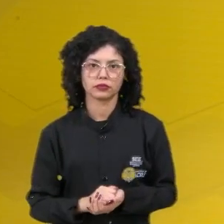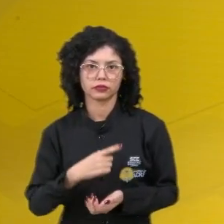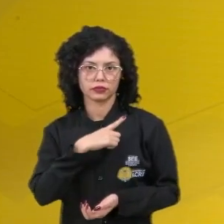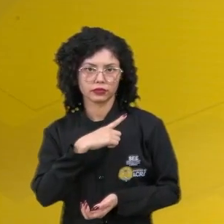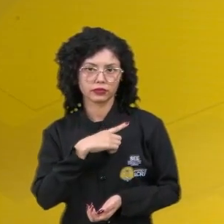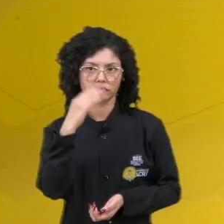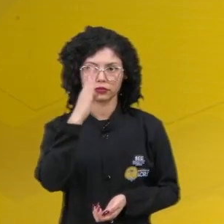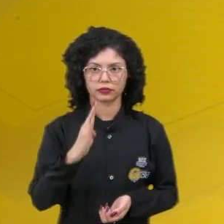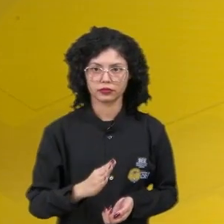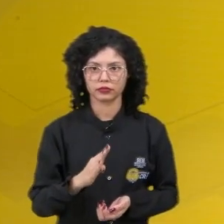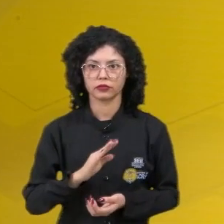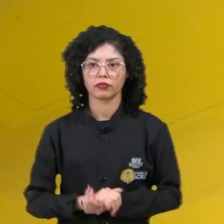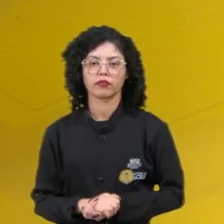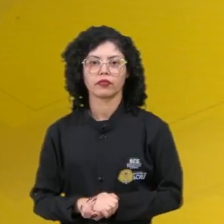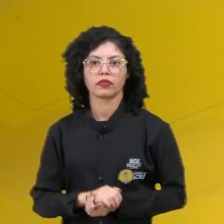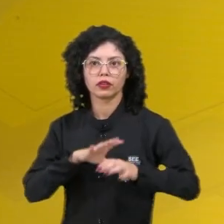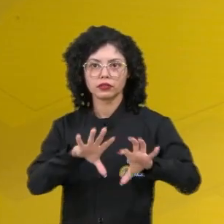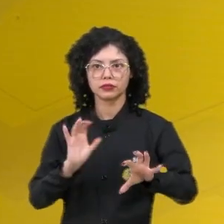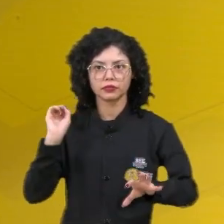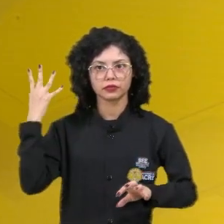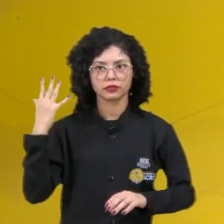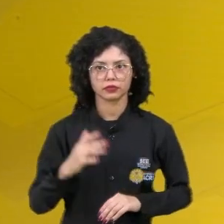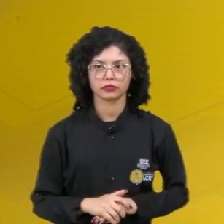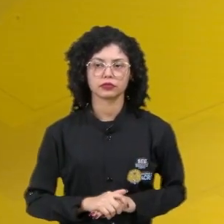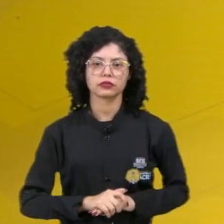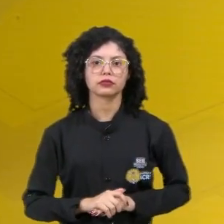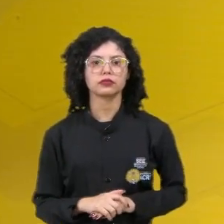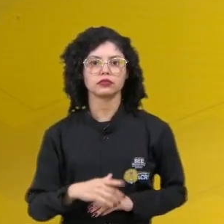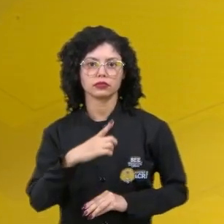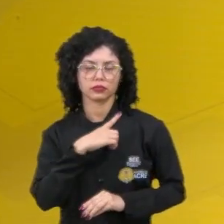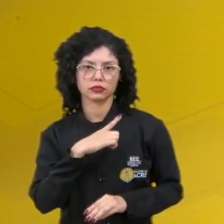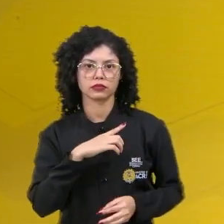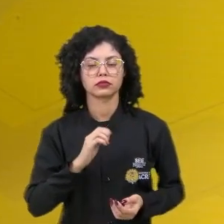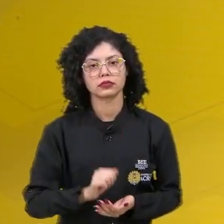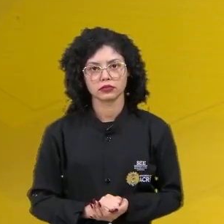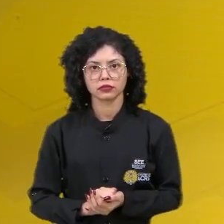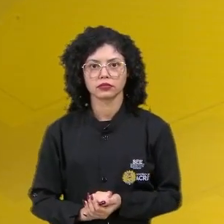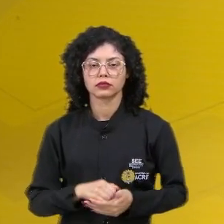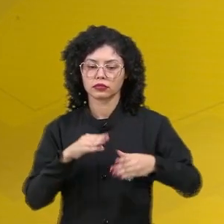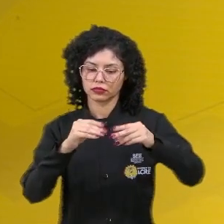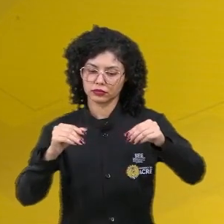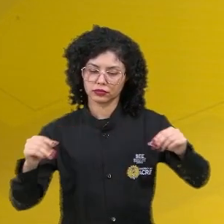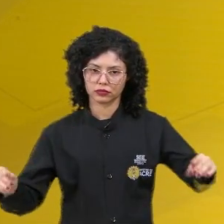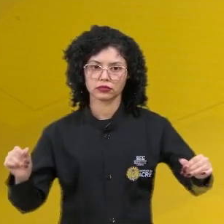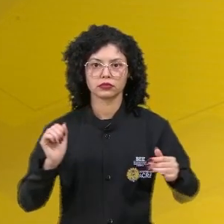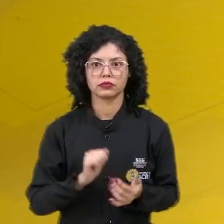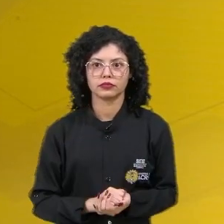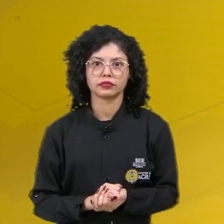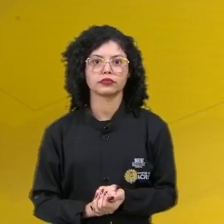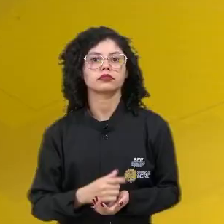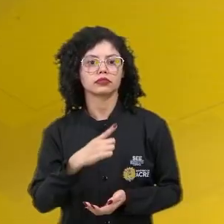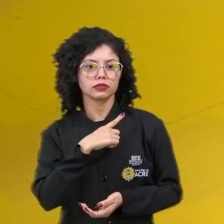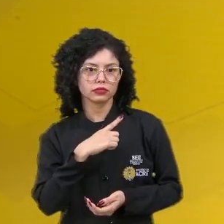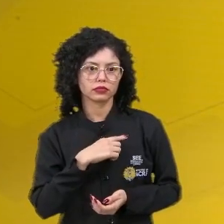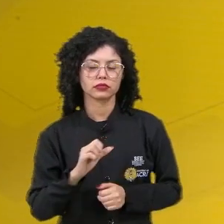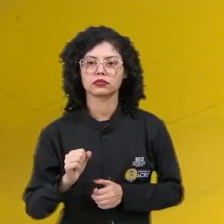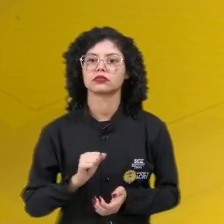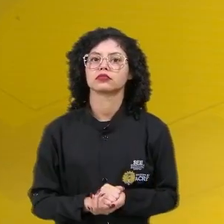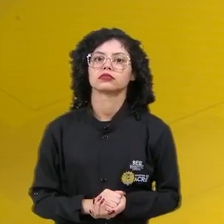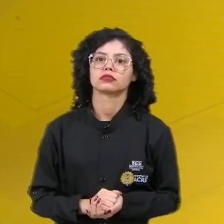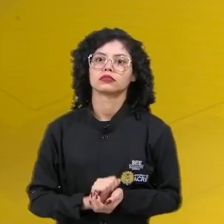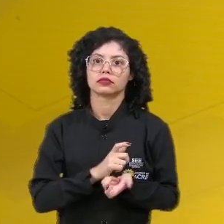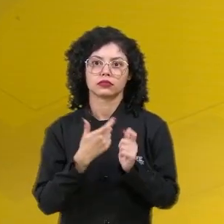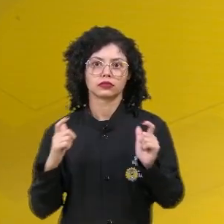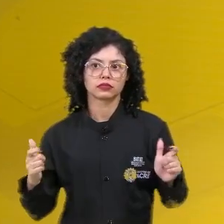brasileiro. Então, por essa questão. Mas é bem relevante para o território brasileiro e faz sim transporte de